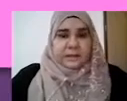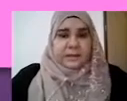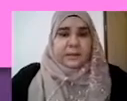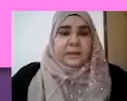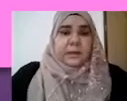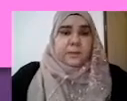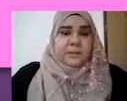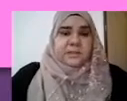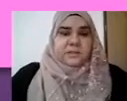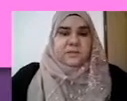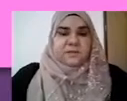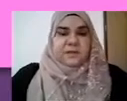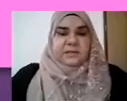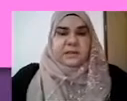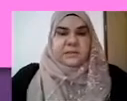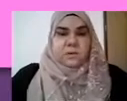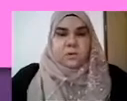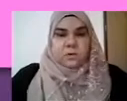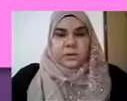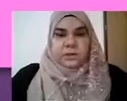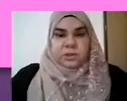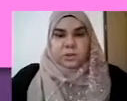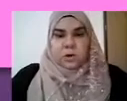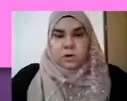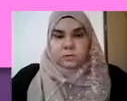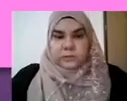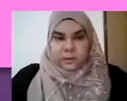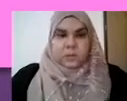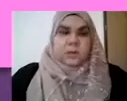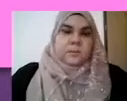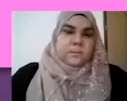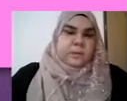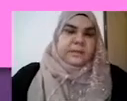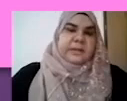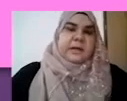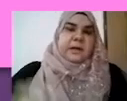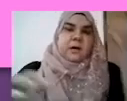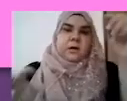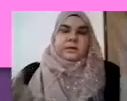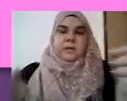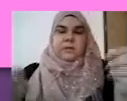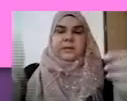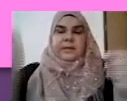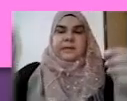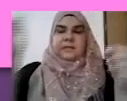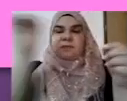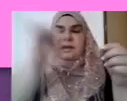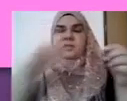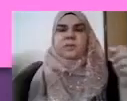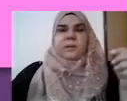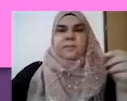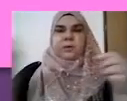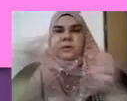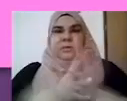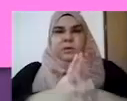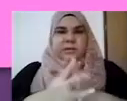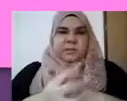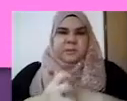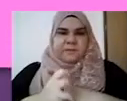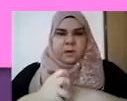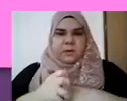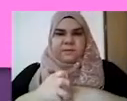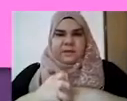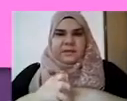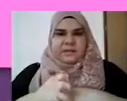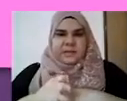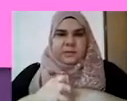e aí eu preciso verificar se elas são congruentes ou não. Poderia recortar uma delas e ficar sobrepondo as outras, para